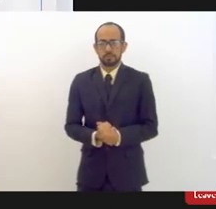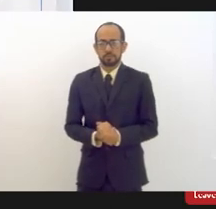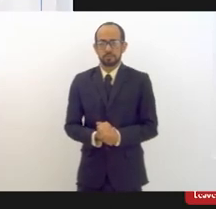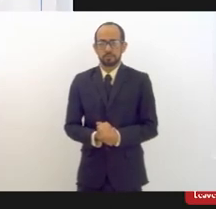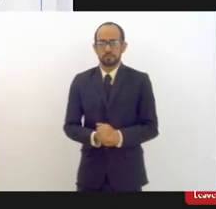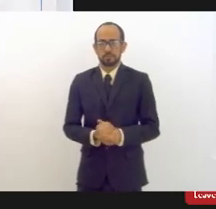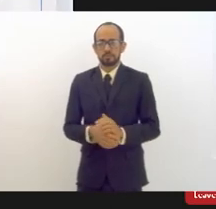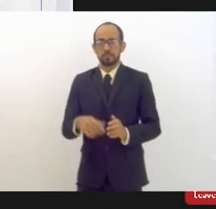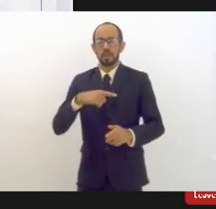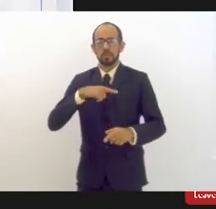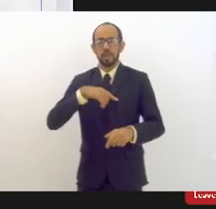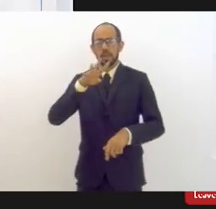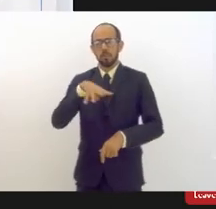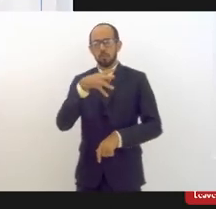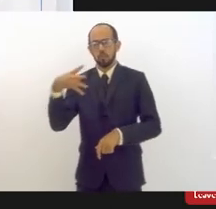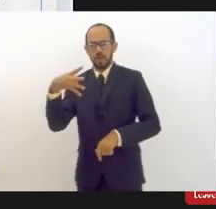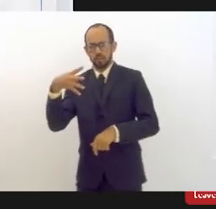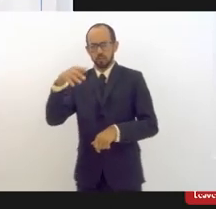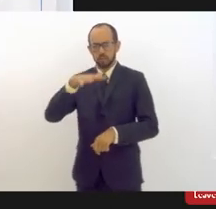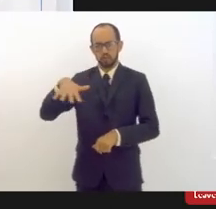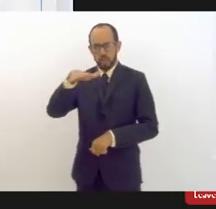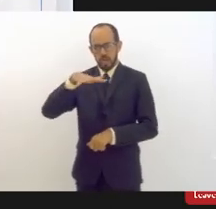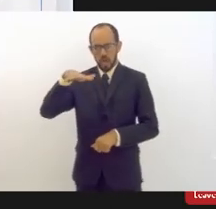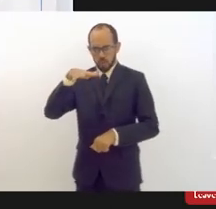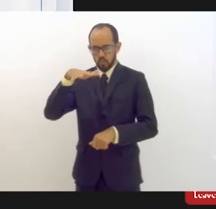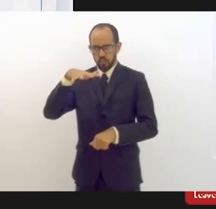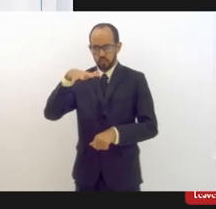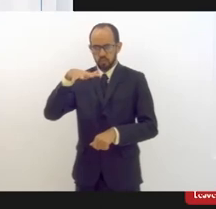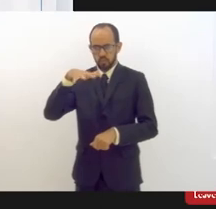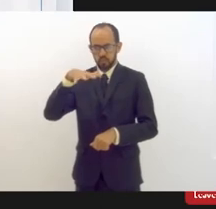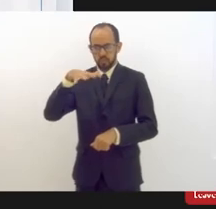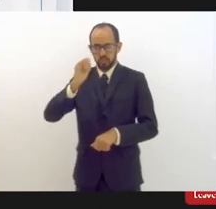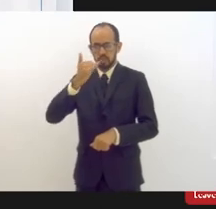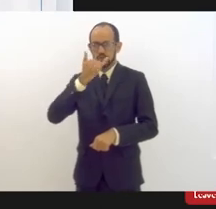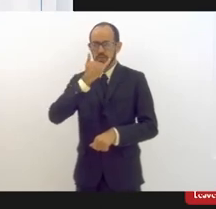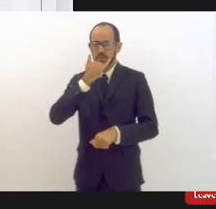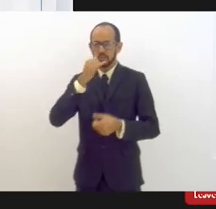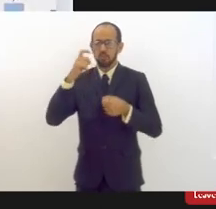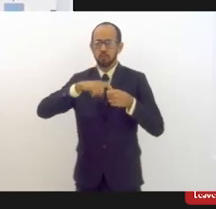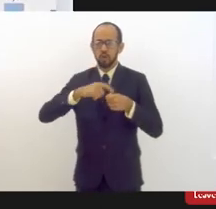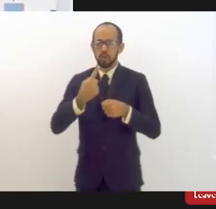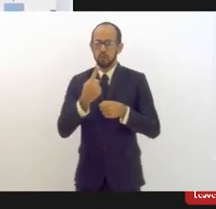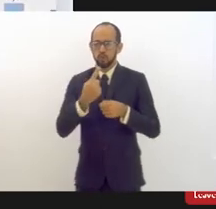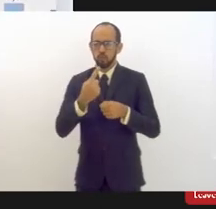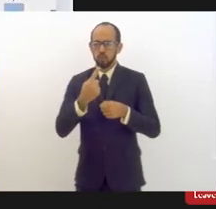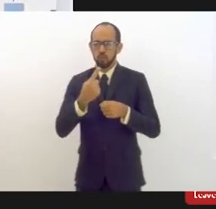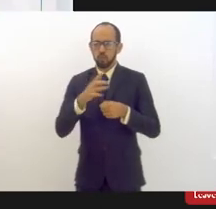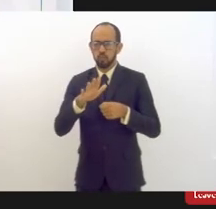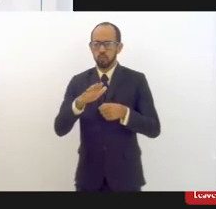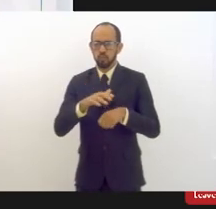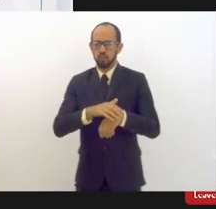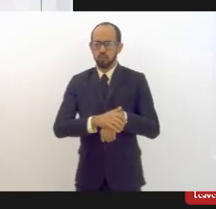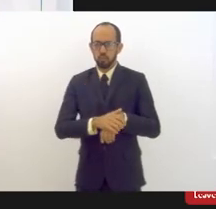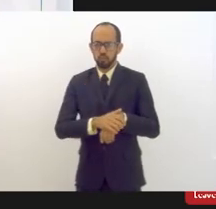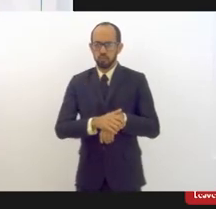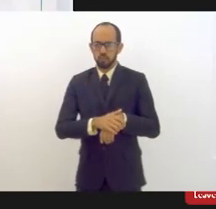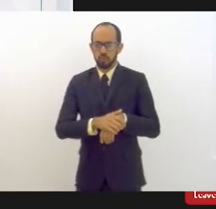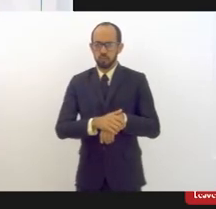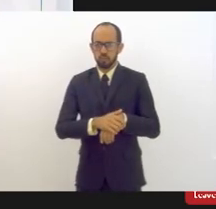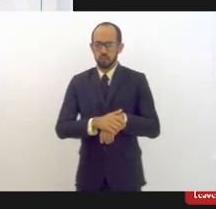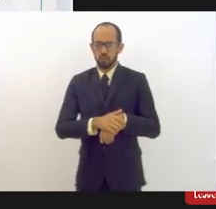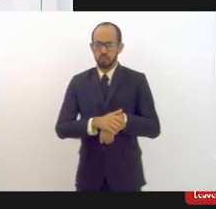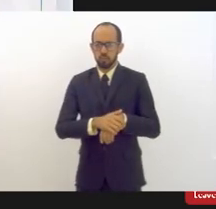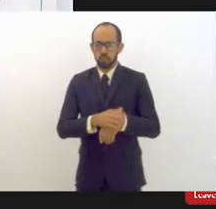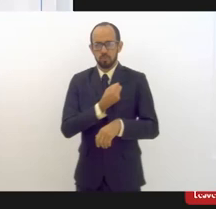Aqui tem um quadro geral. Eu acho que você passou uma mais. Volta. O 7 era isso.